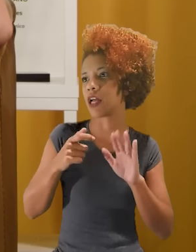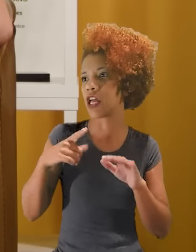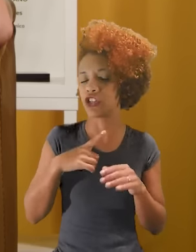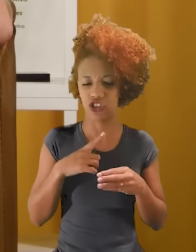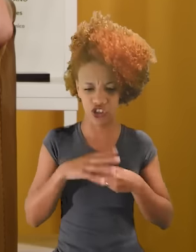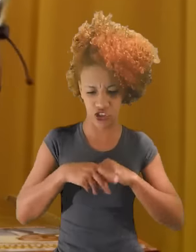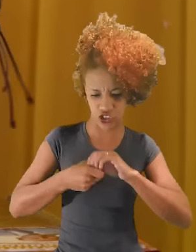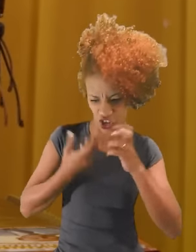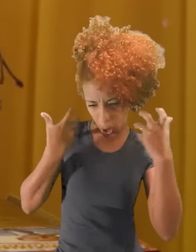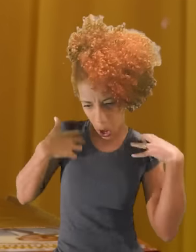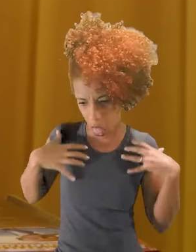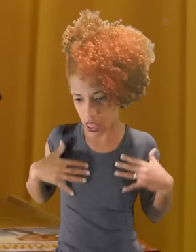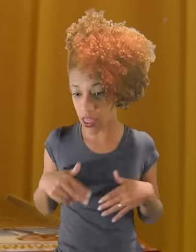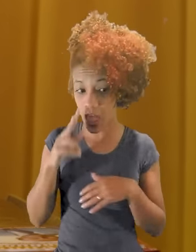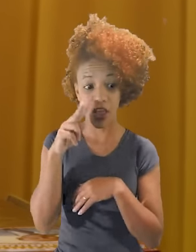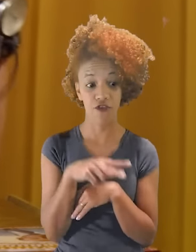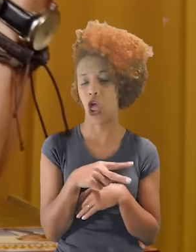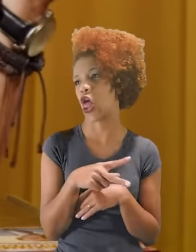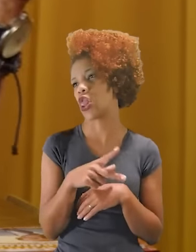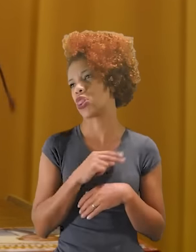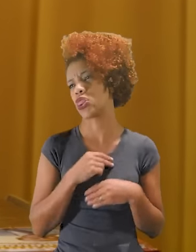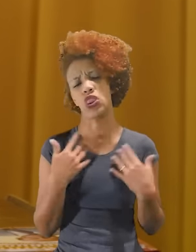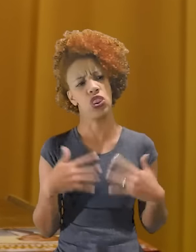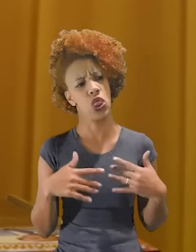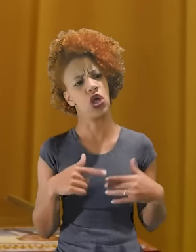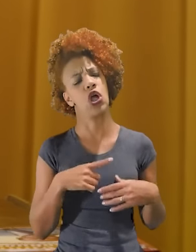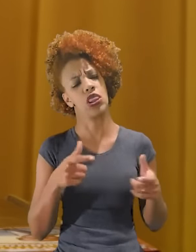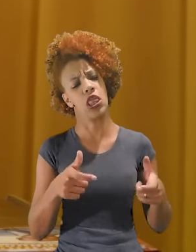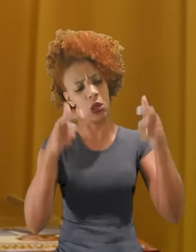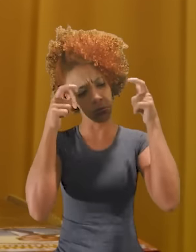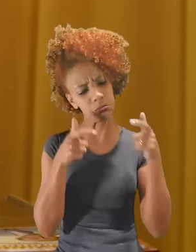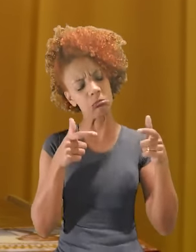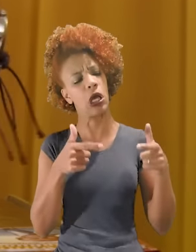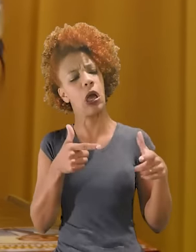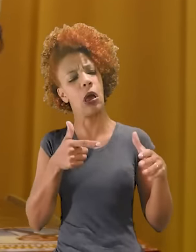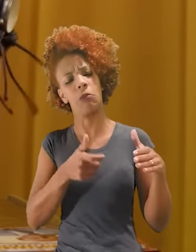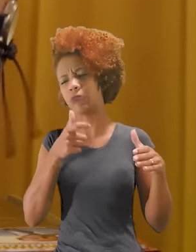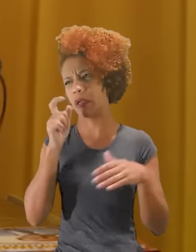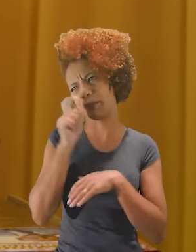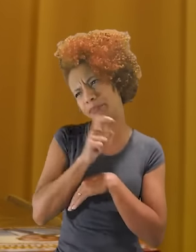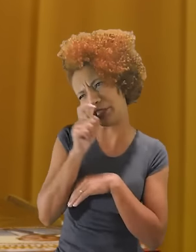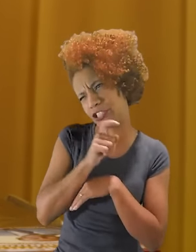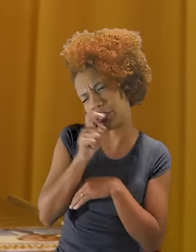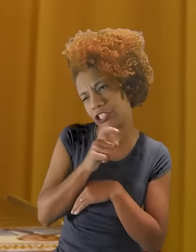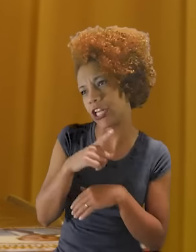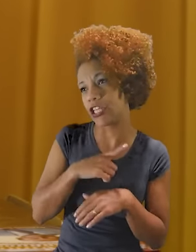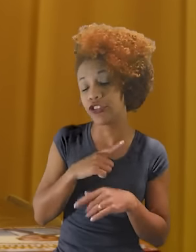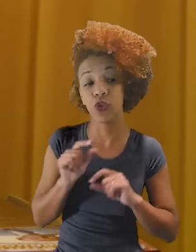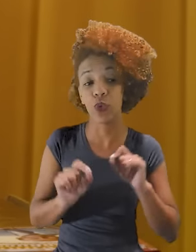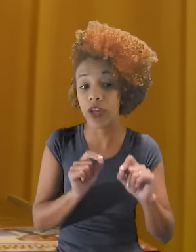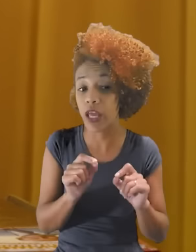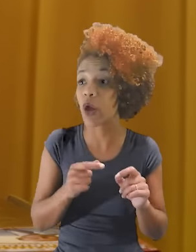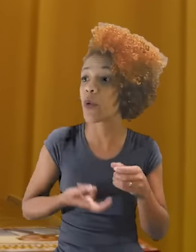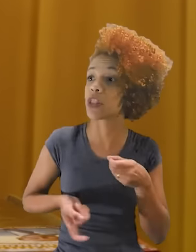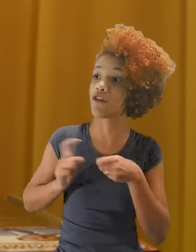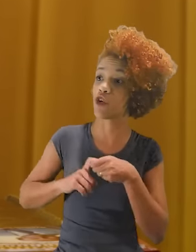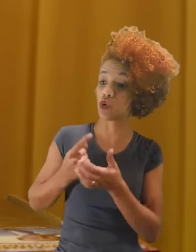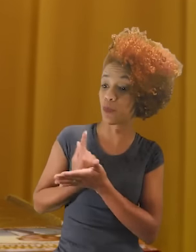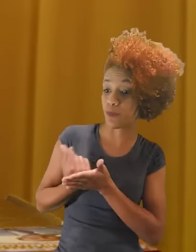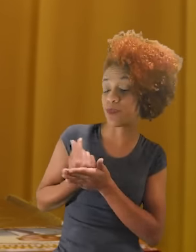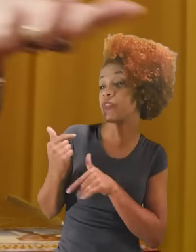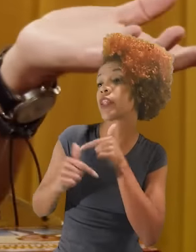sujavam tudo de barro e o cara vinha com aquilo como um tesouro, né? Pô, meu, eu tenho esse capacete aqui que eu tomei um tiro. Tal, mentira. Então ele ganhava uma grana. Quando ele voltou com essa grana,